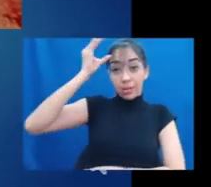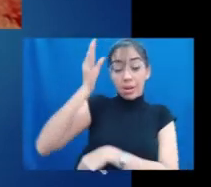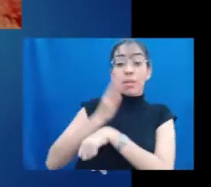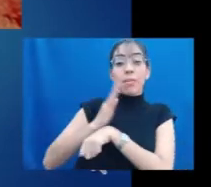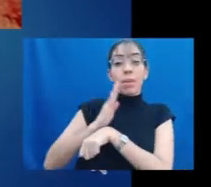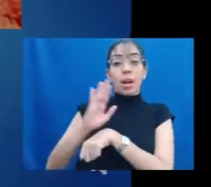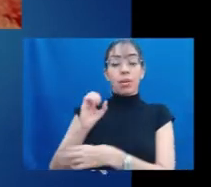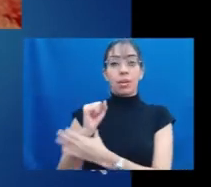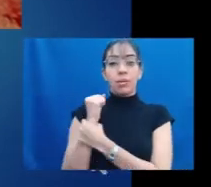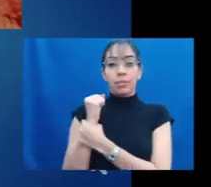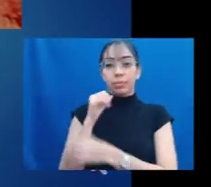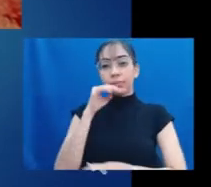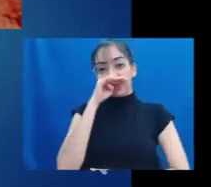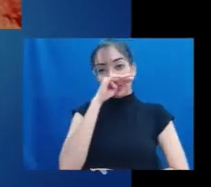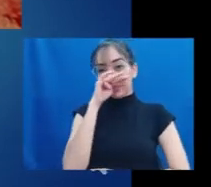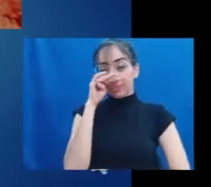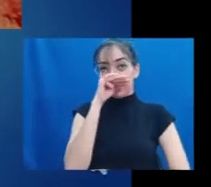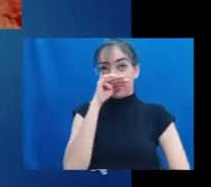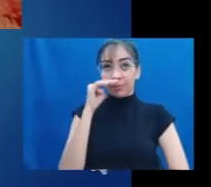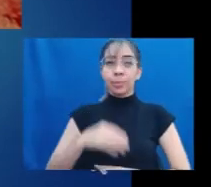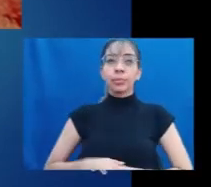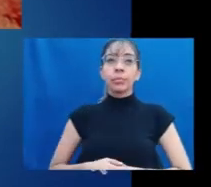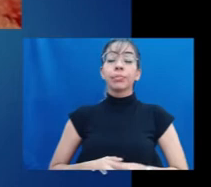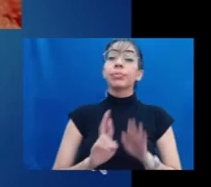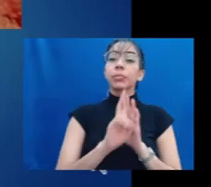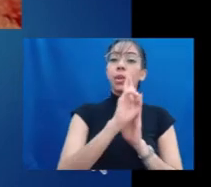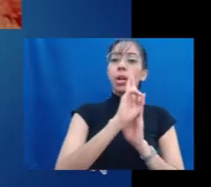minimizado com conhecimento e com práticas seguras.